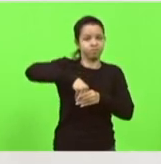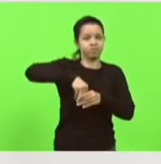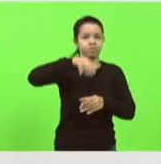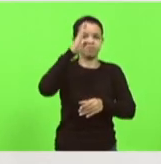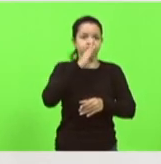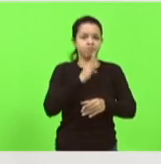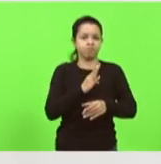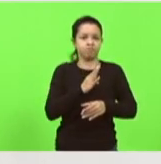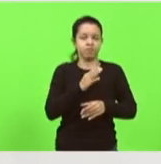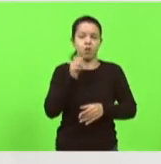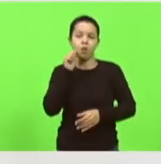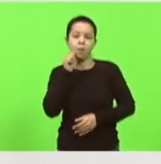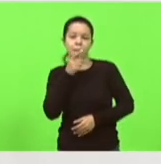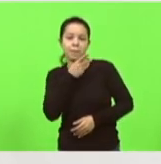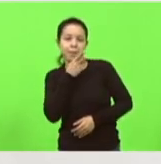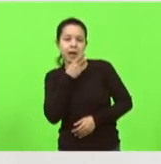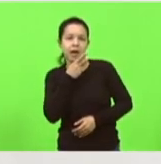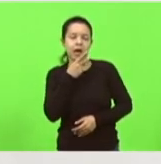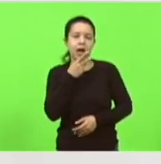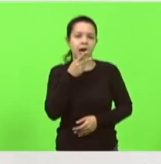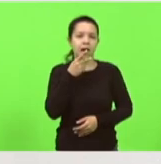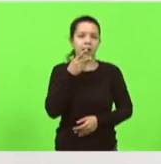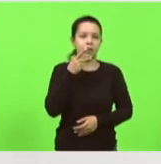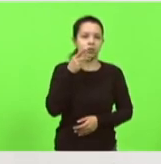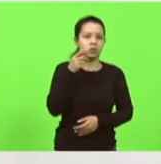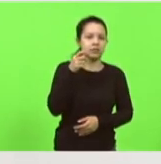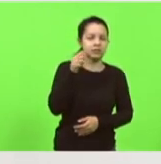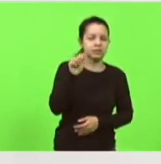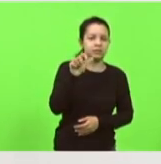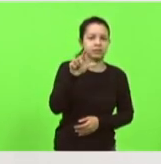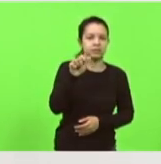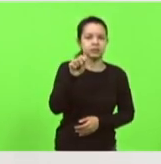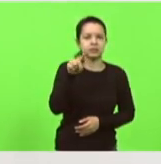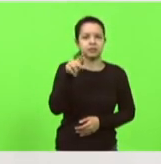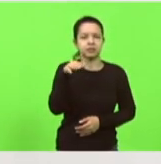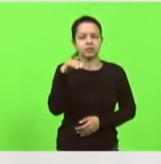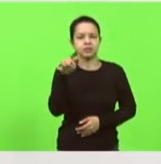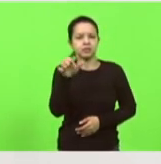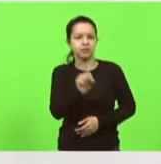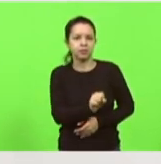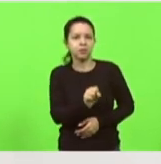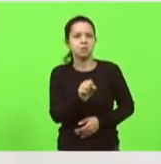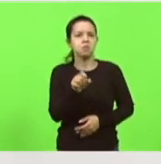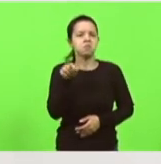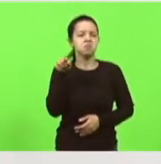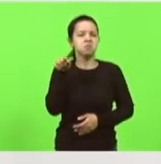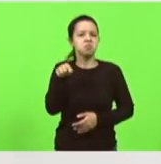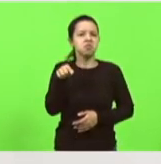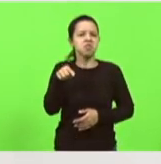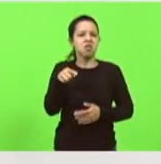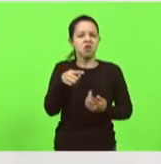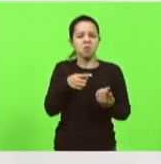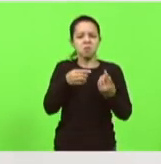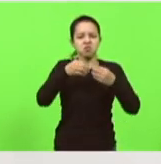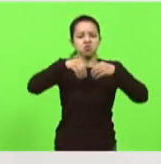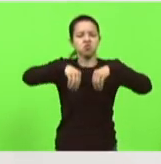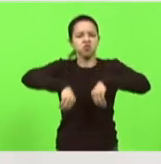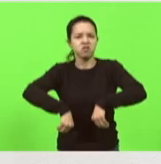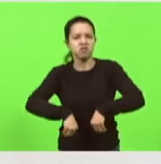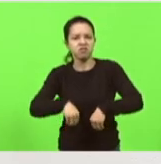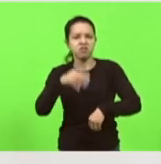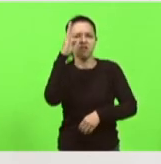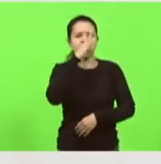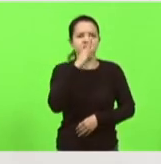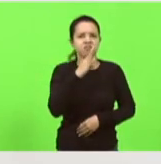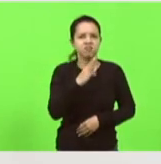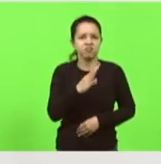do Amapá, outro do Alagoas, afinal de contas é Brasil. Mal sabem eles o mal que eles fazem à nação, catarinenses. O